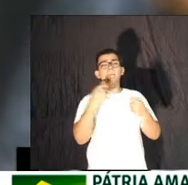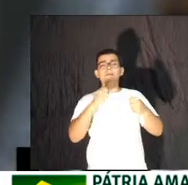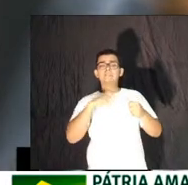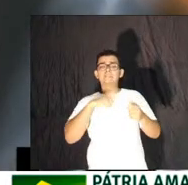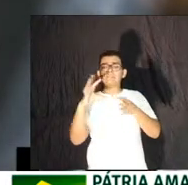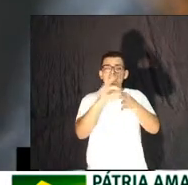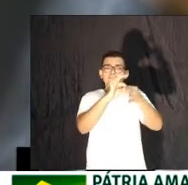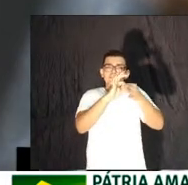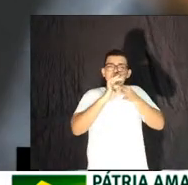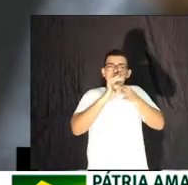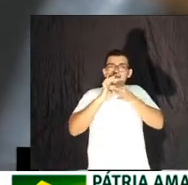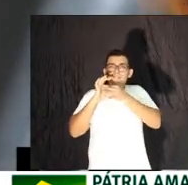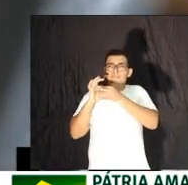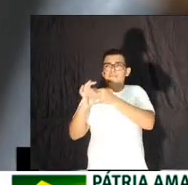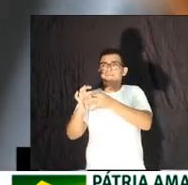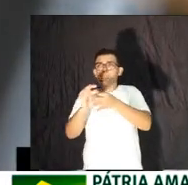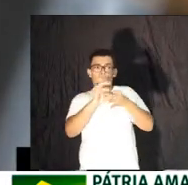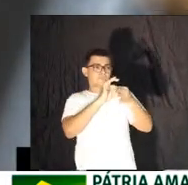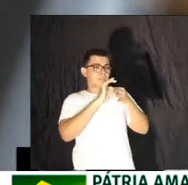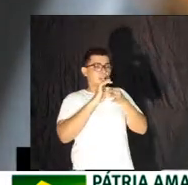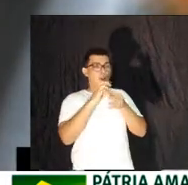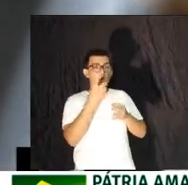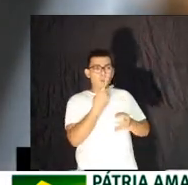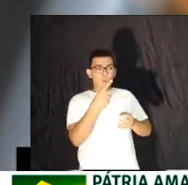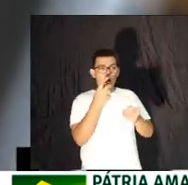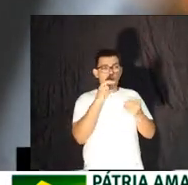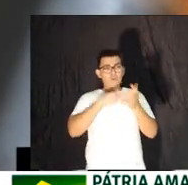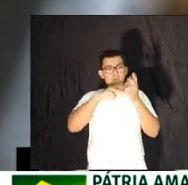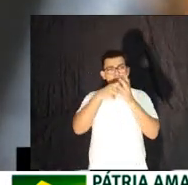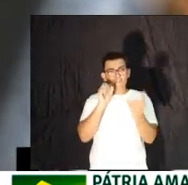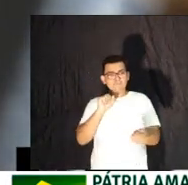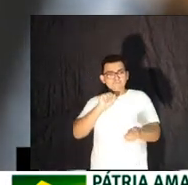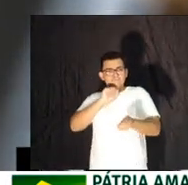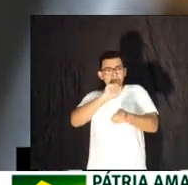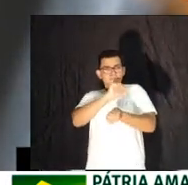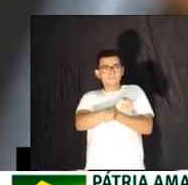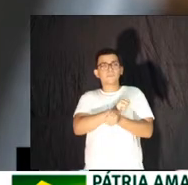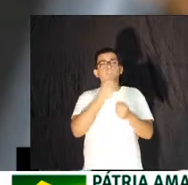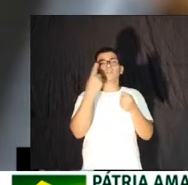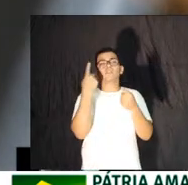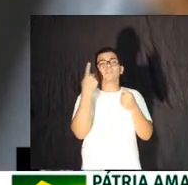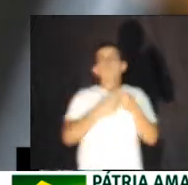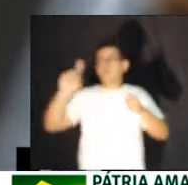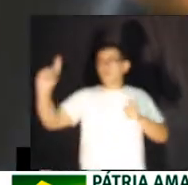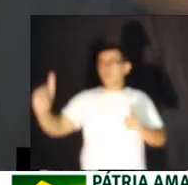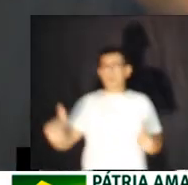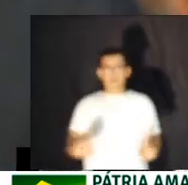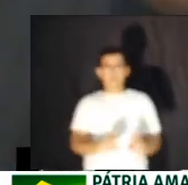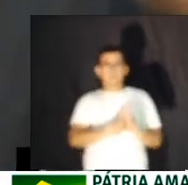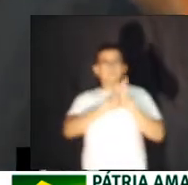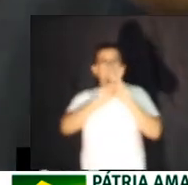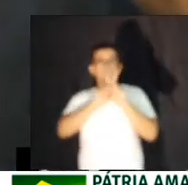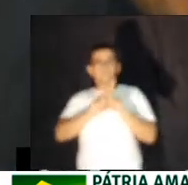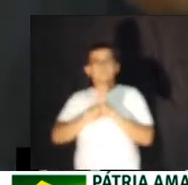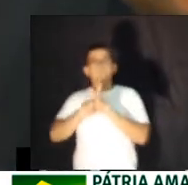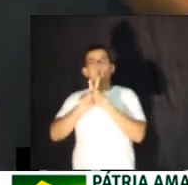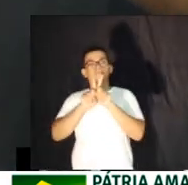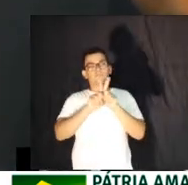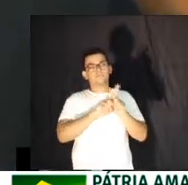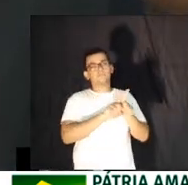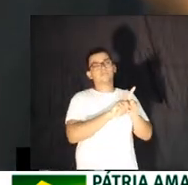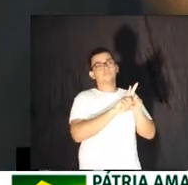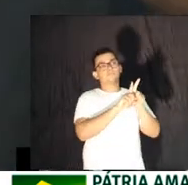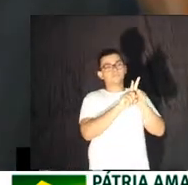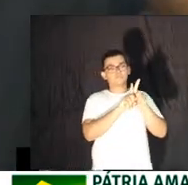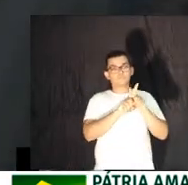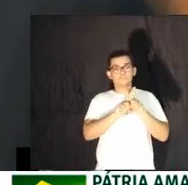se riscassem procurando corte. São dois corações disputando quem é o mais